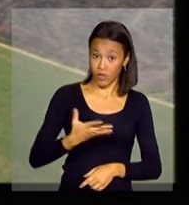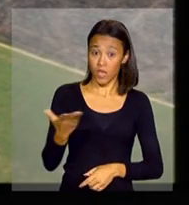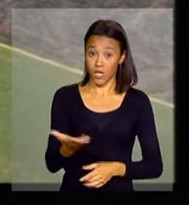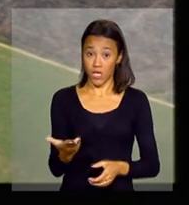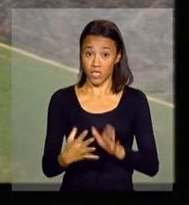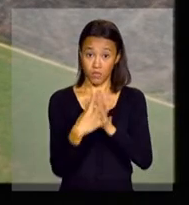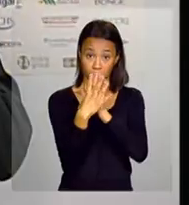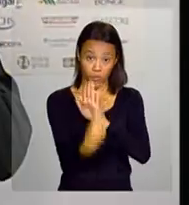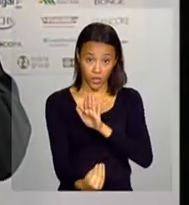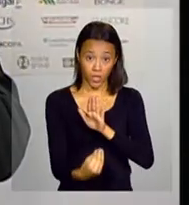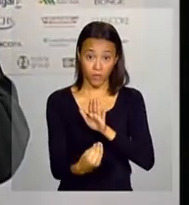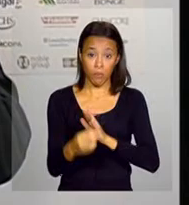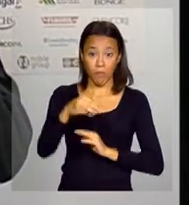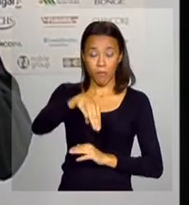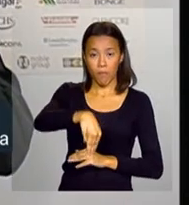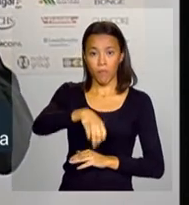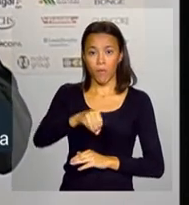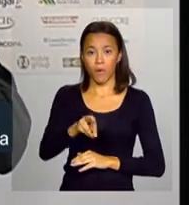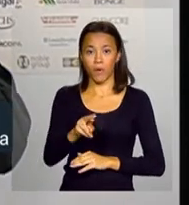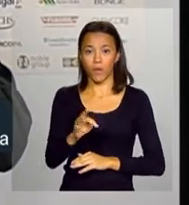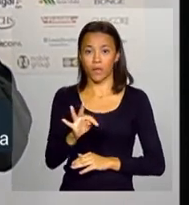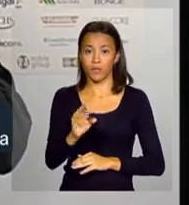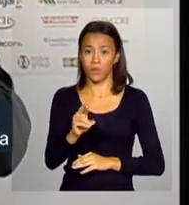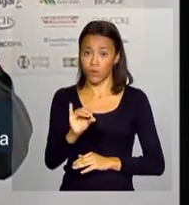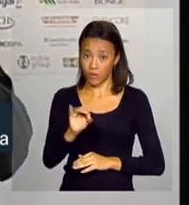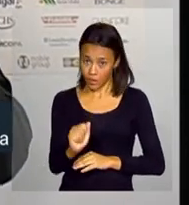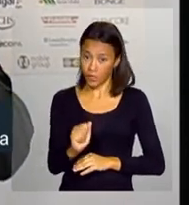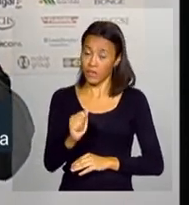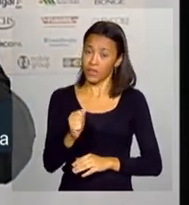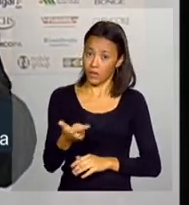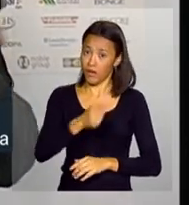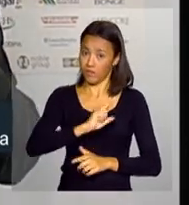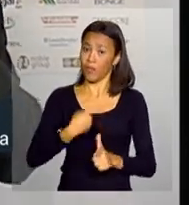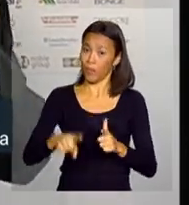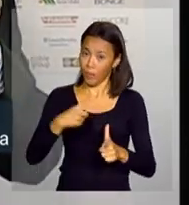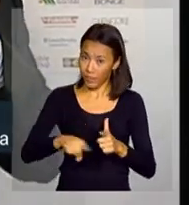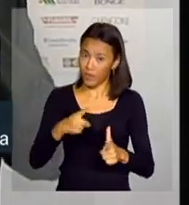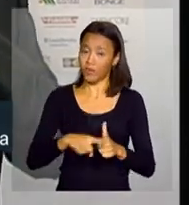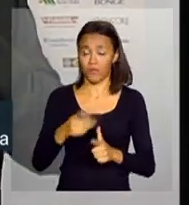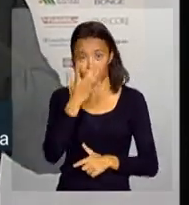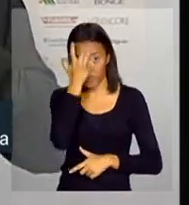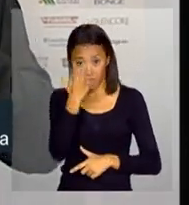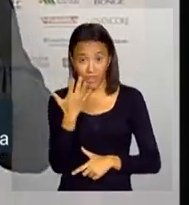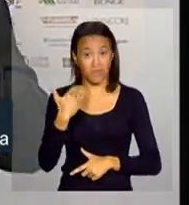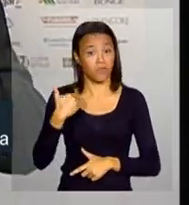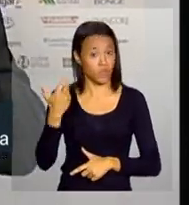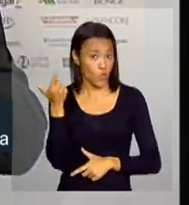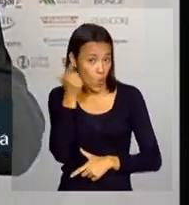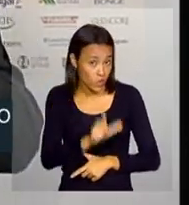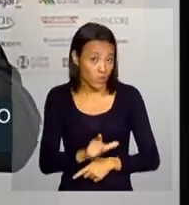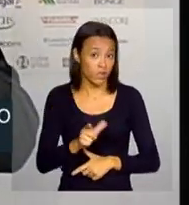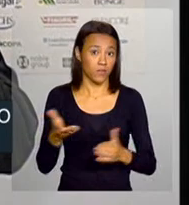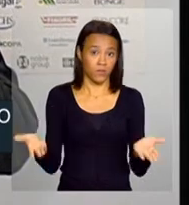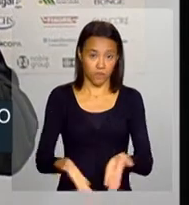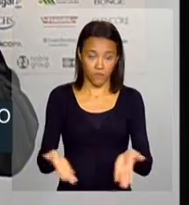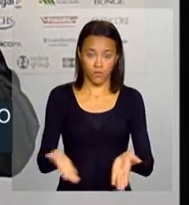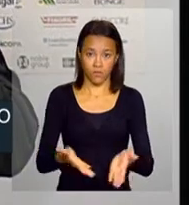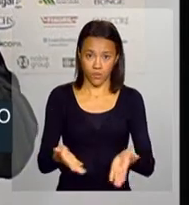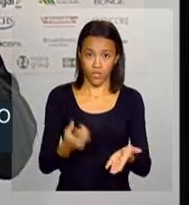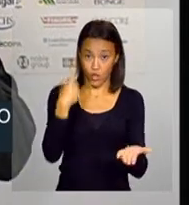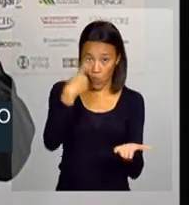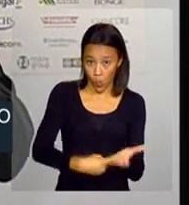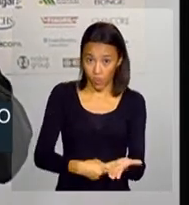da moratória, muito bem, que deu muito problema para a gente construir esse processo todo